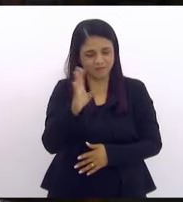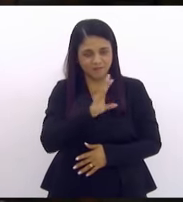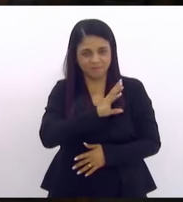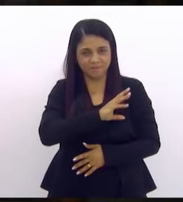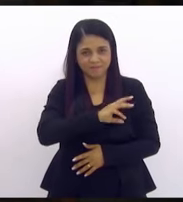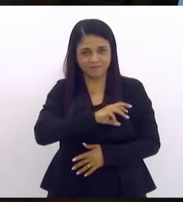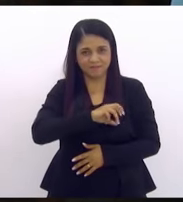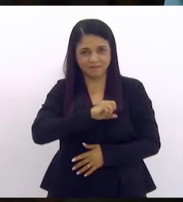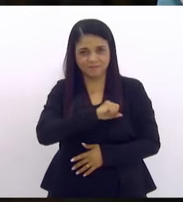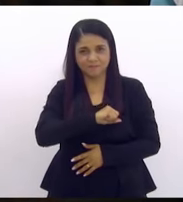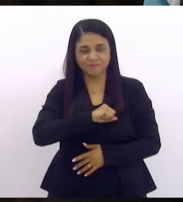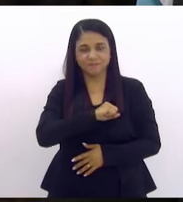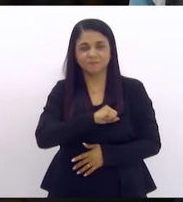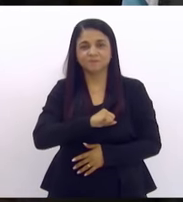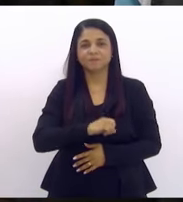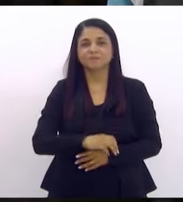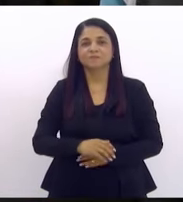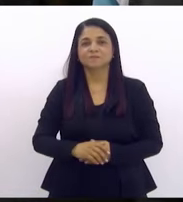amada